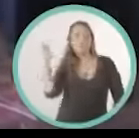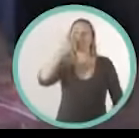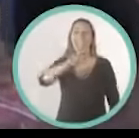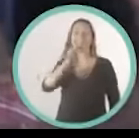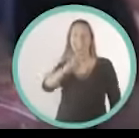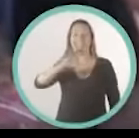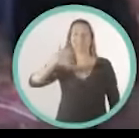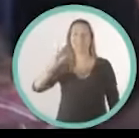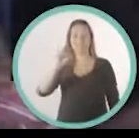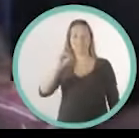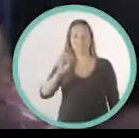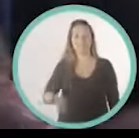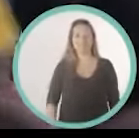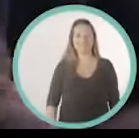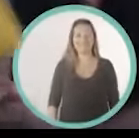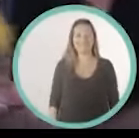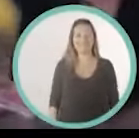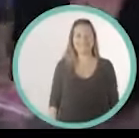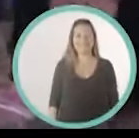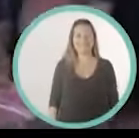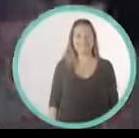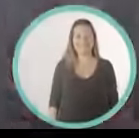Vamos ganhar a cidade do Rio de Janeiro.